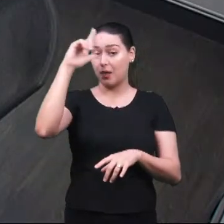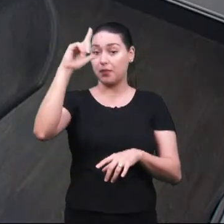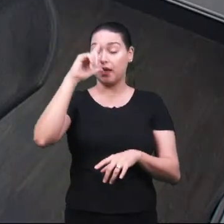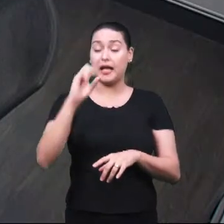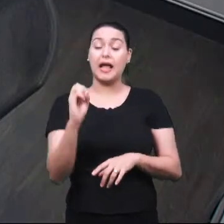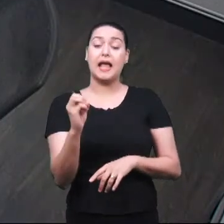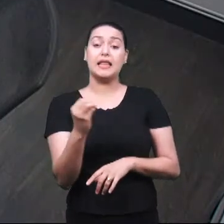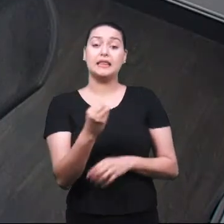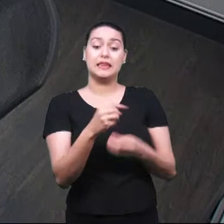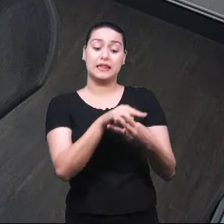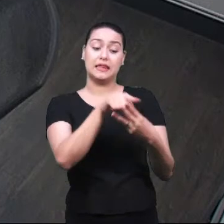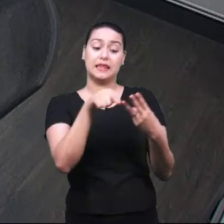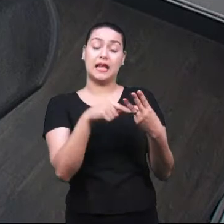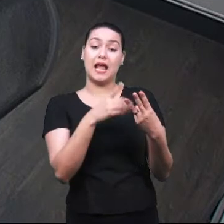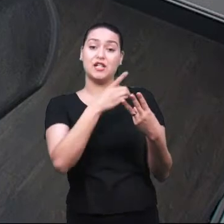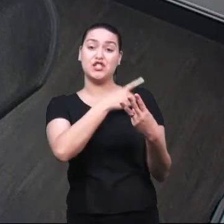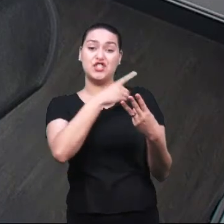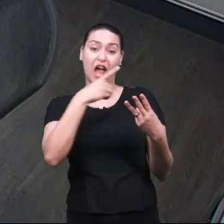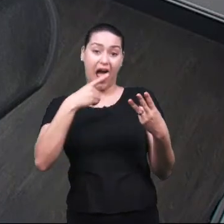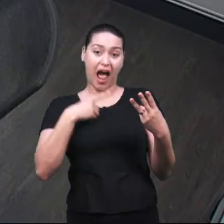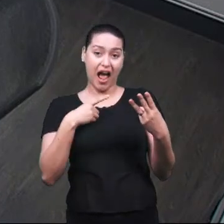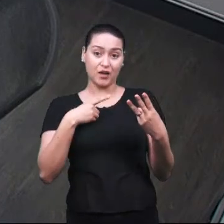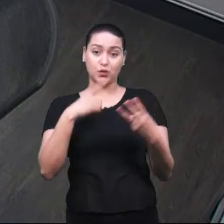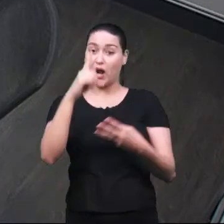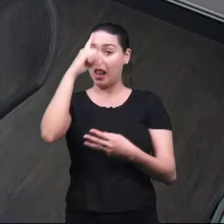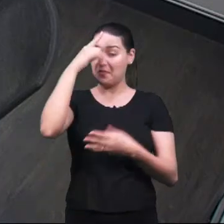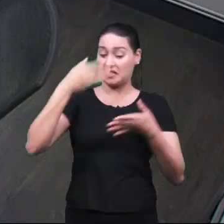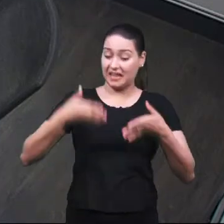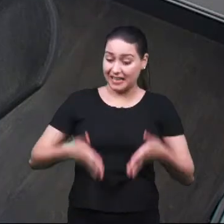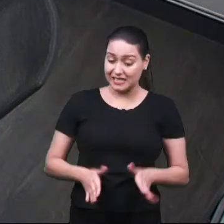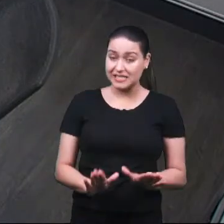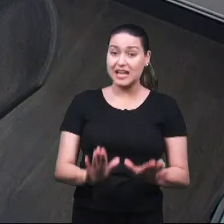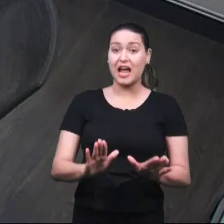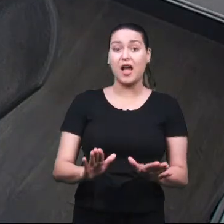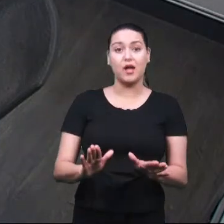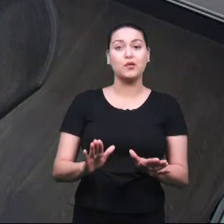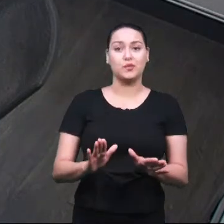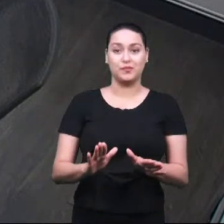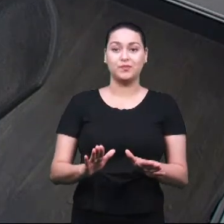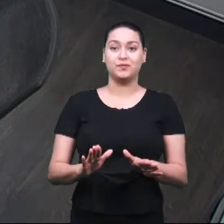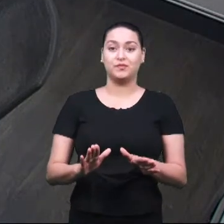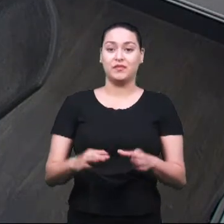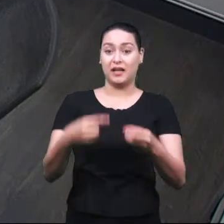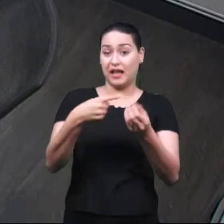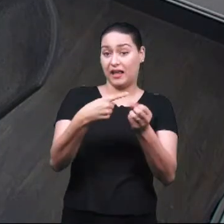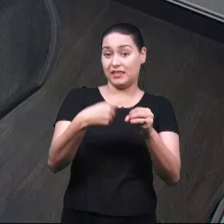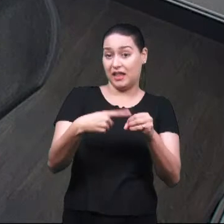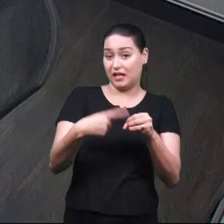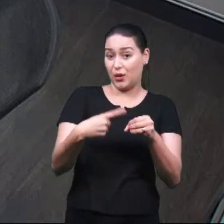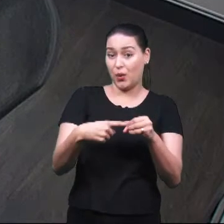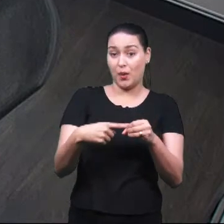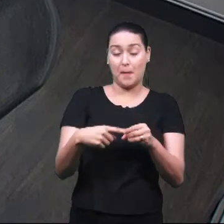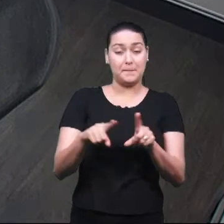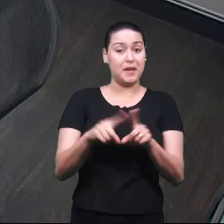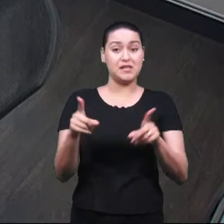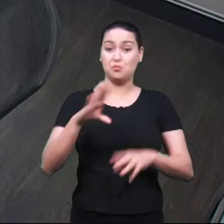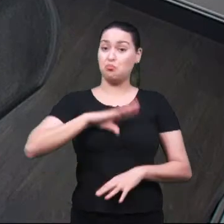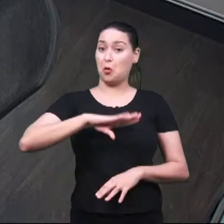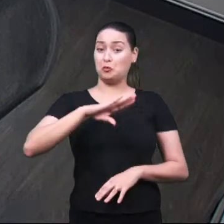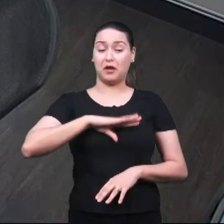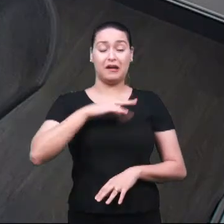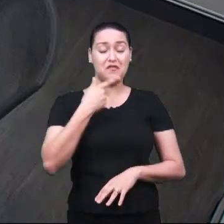diáconos alemães, naturais de lá. Isso é muito bom. Que nem português falam.